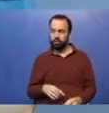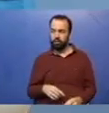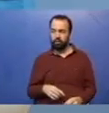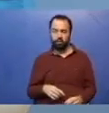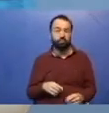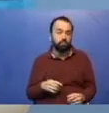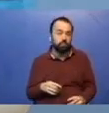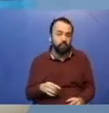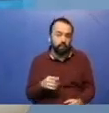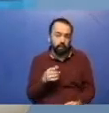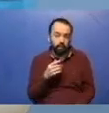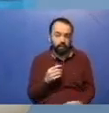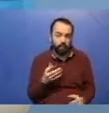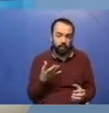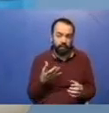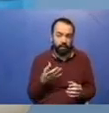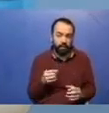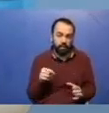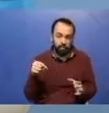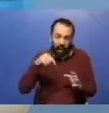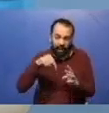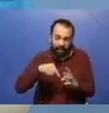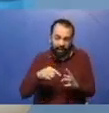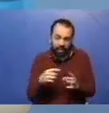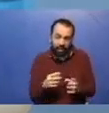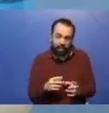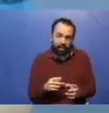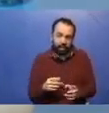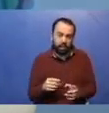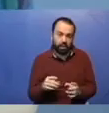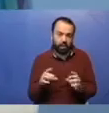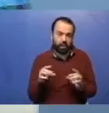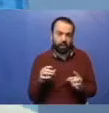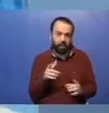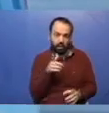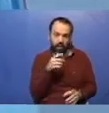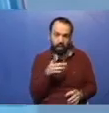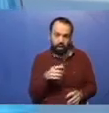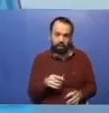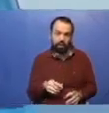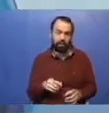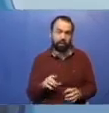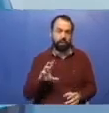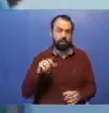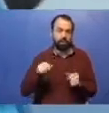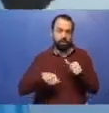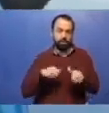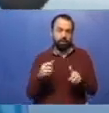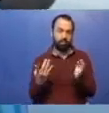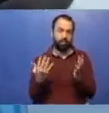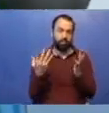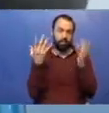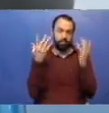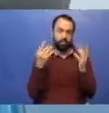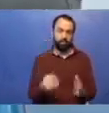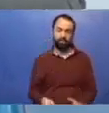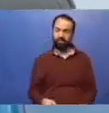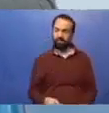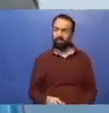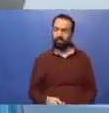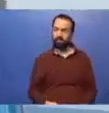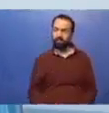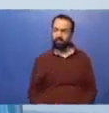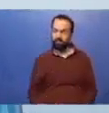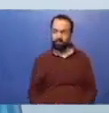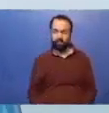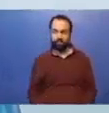assim, nossa, professora, mas a água se transformou em vapor? Sim, dá até para fazer de outra forma, mas eu não vou pedir